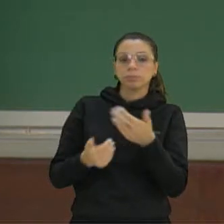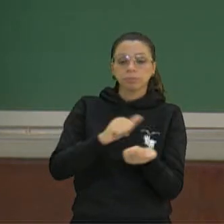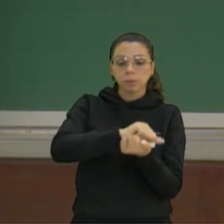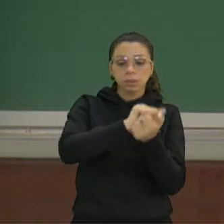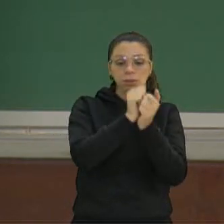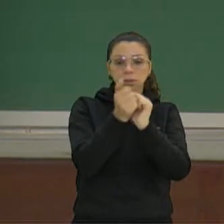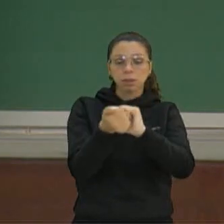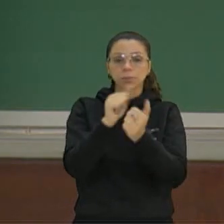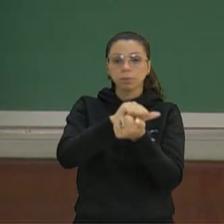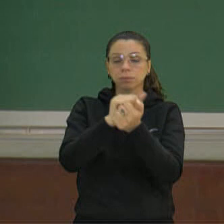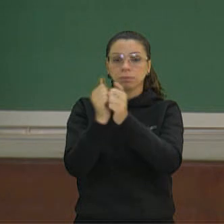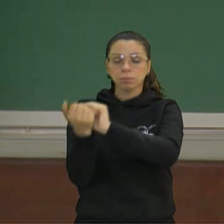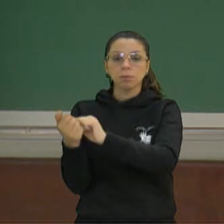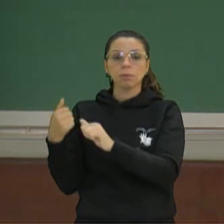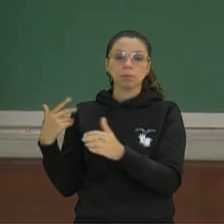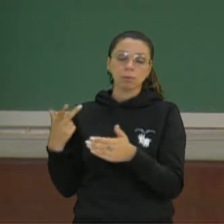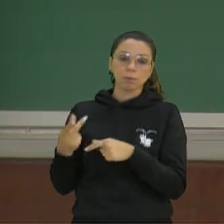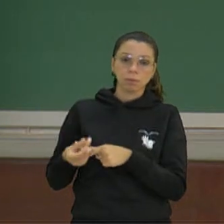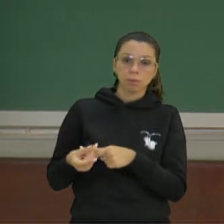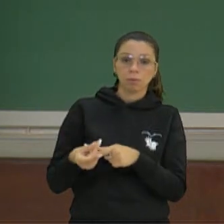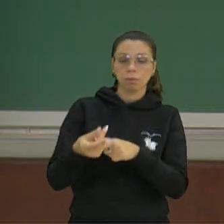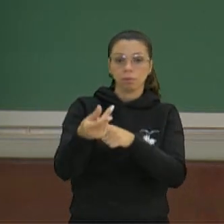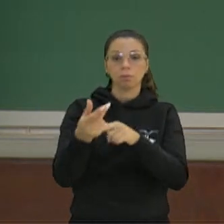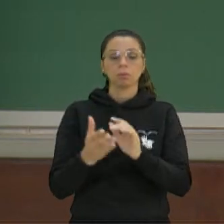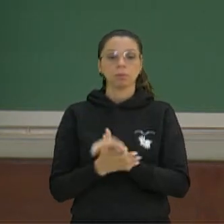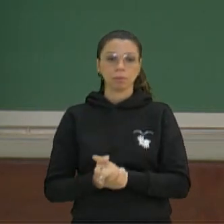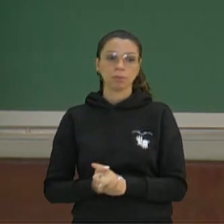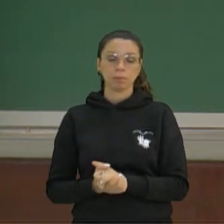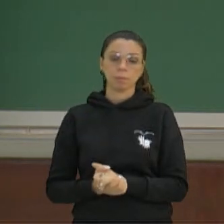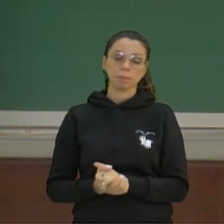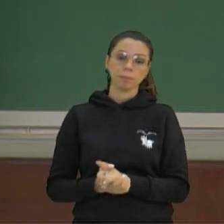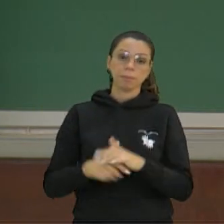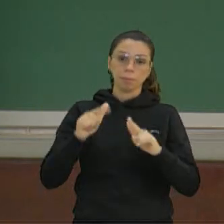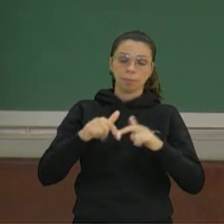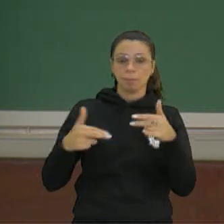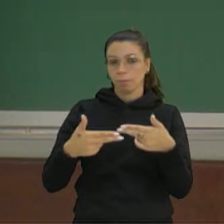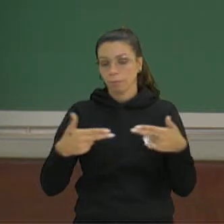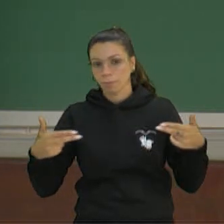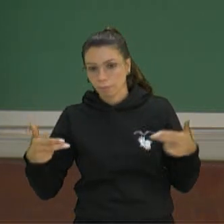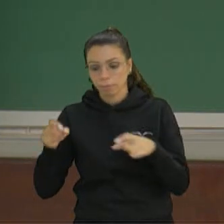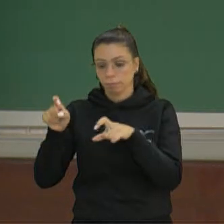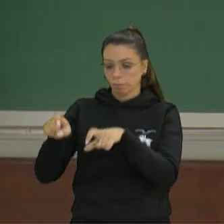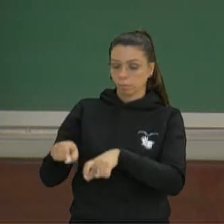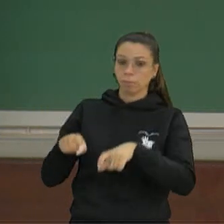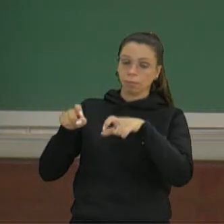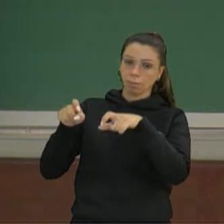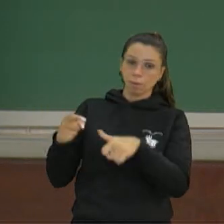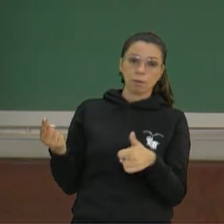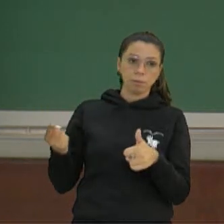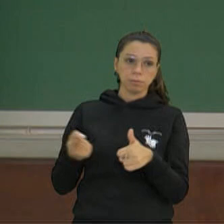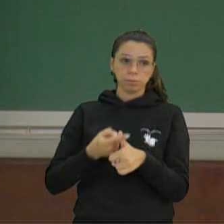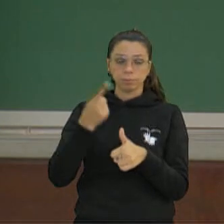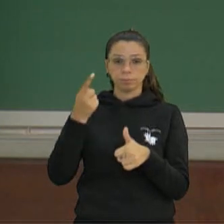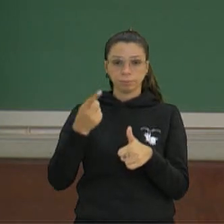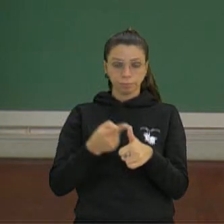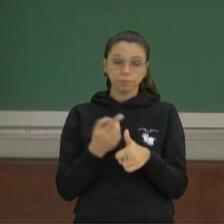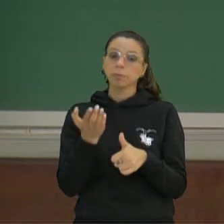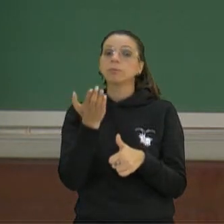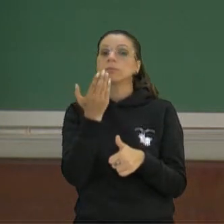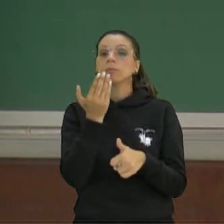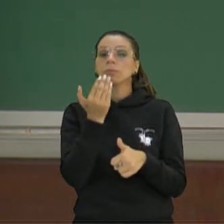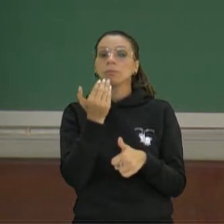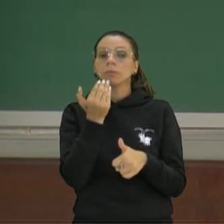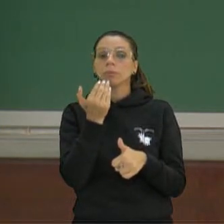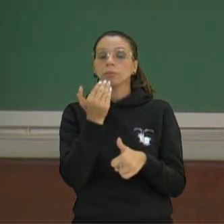aprimorando ao longo aí do tempo, dos anos. Os produtos da agricultura são primariamente os